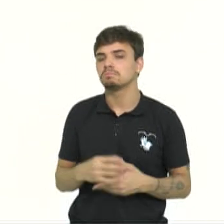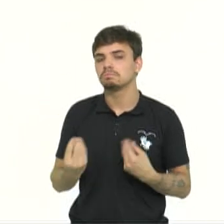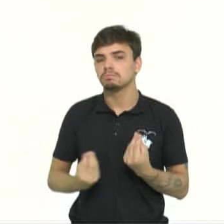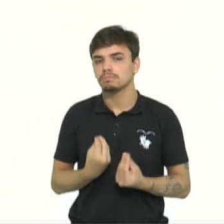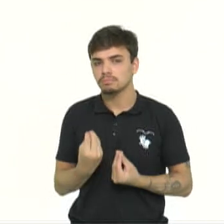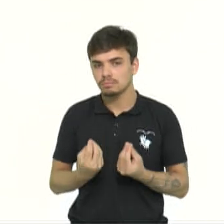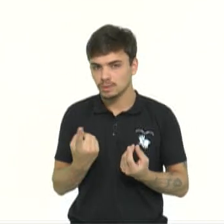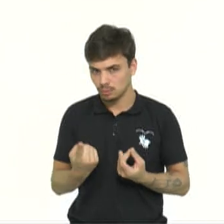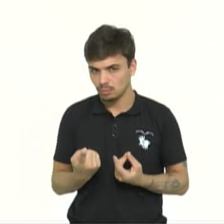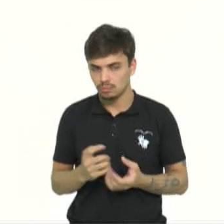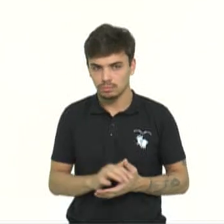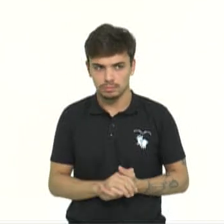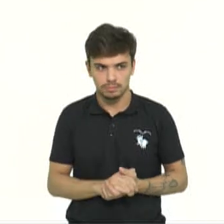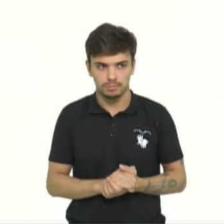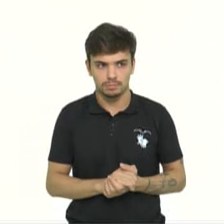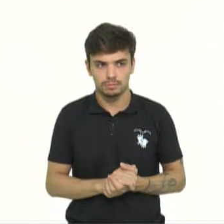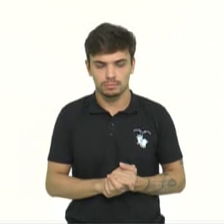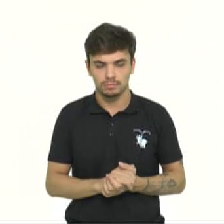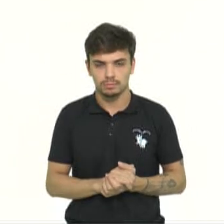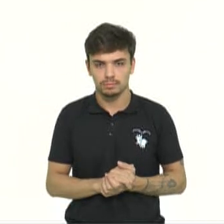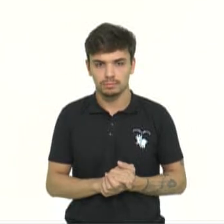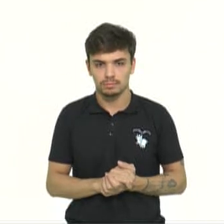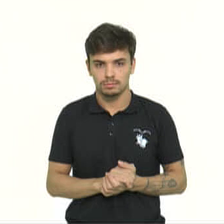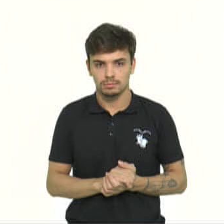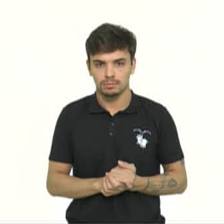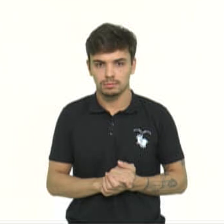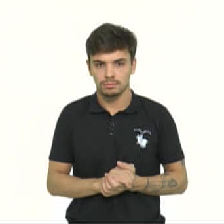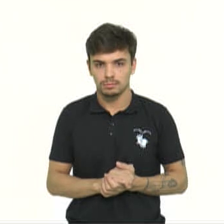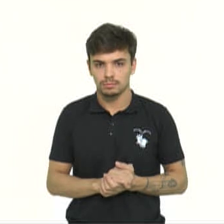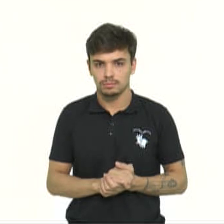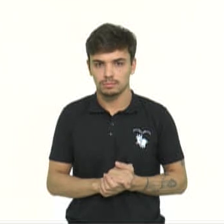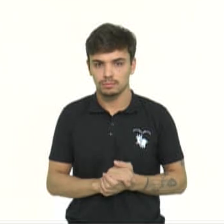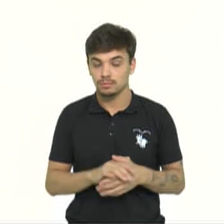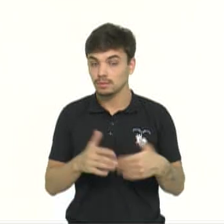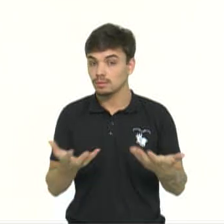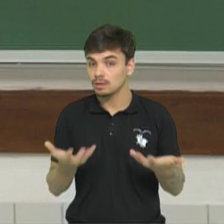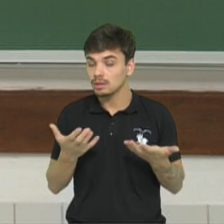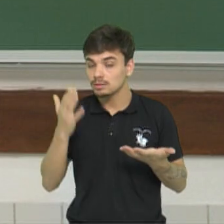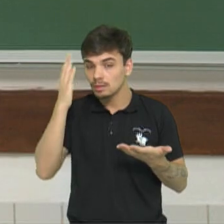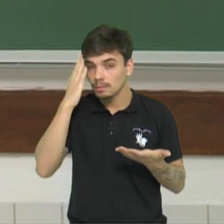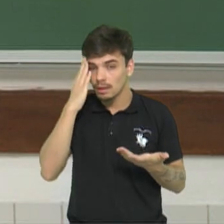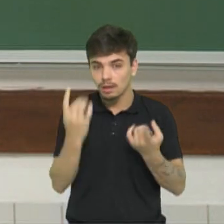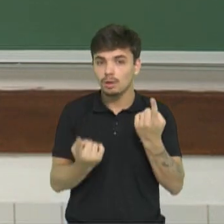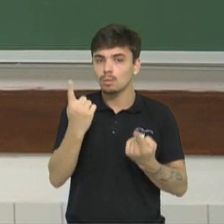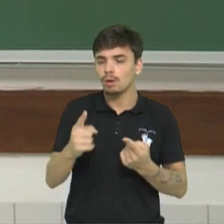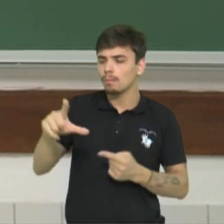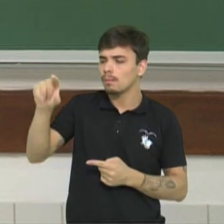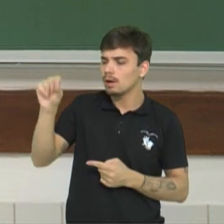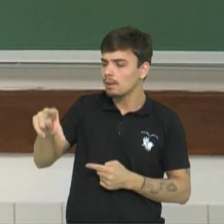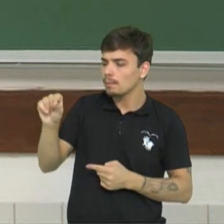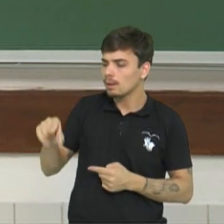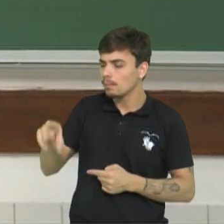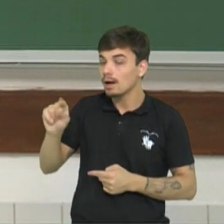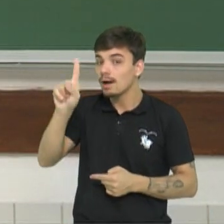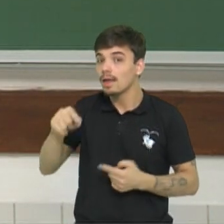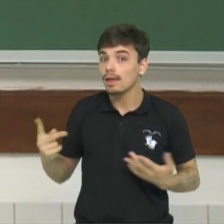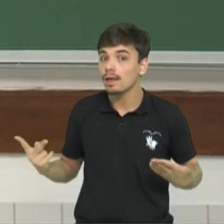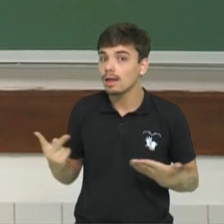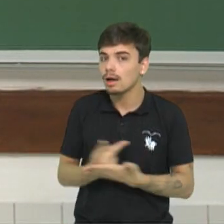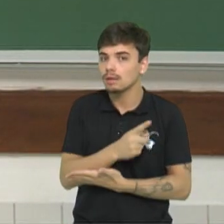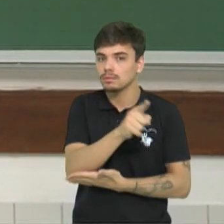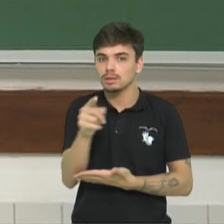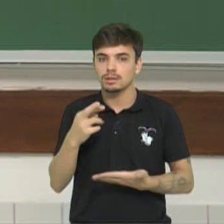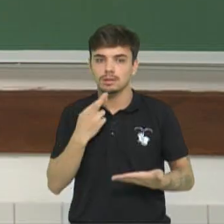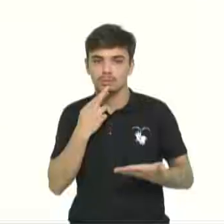coeficientes mínimos inteiros das espécies envolvidas é igual a 8. Quero saber qual das opções ali é a incorreta. Agora